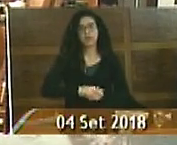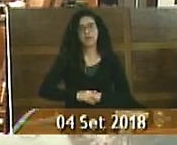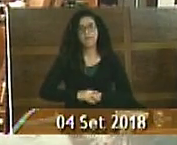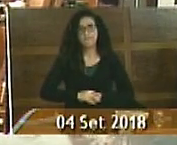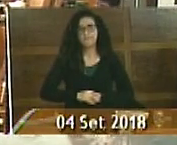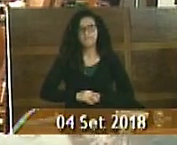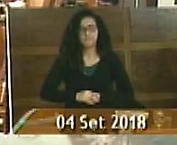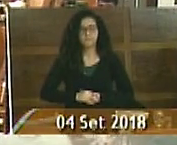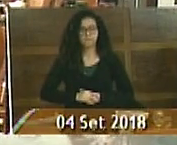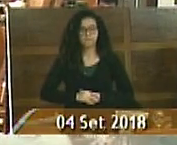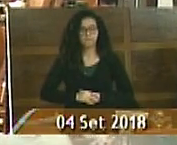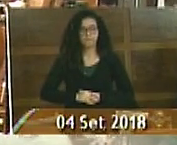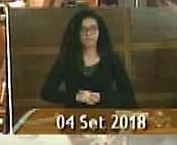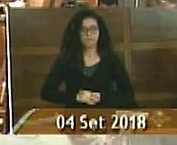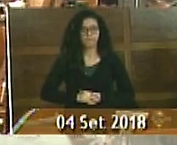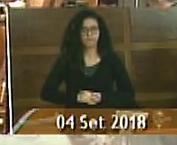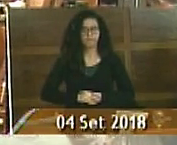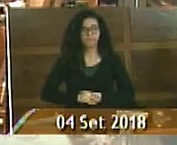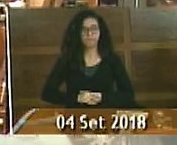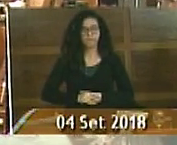Banqueta.